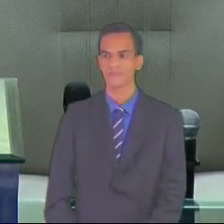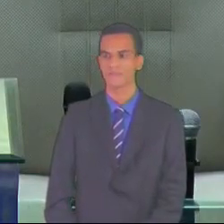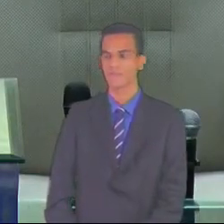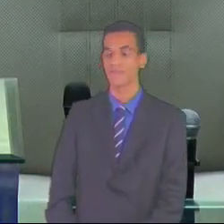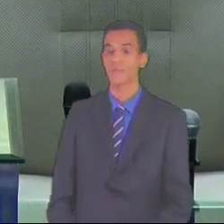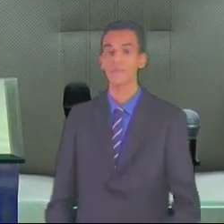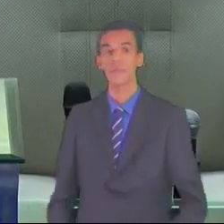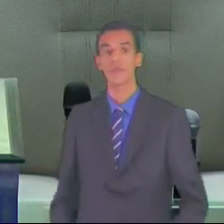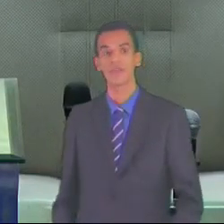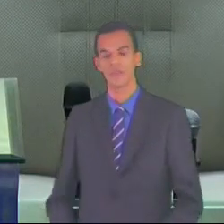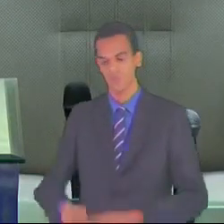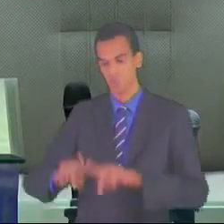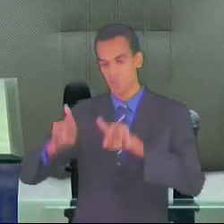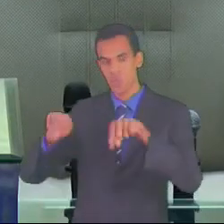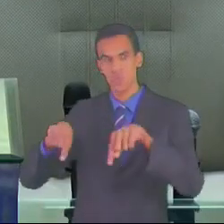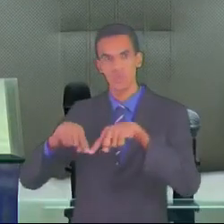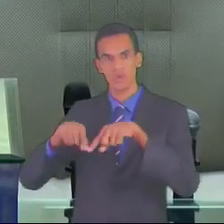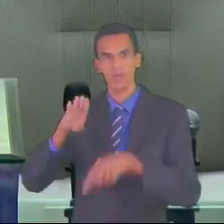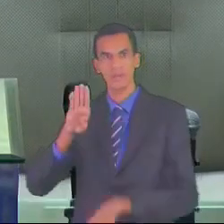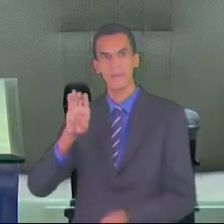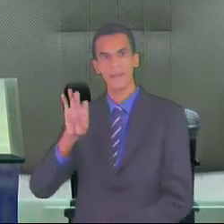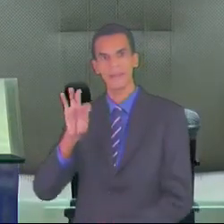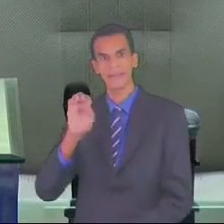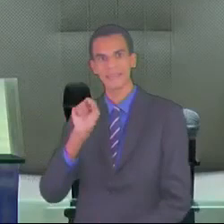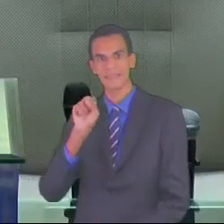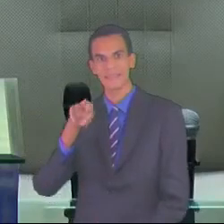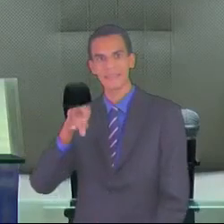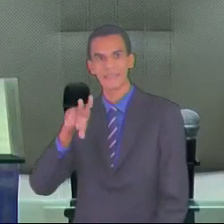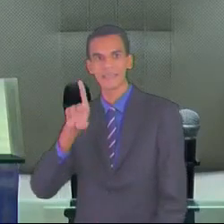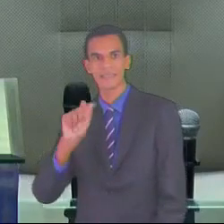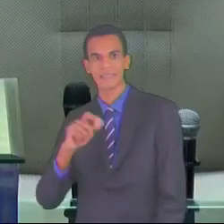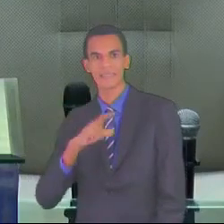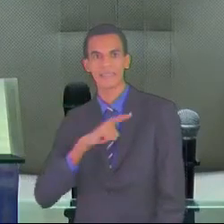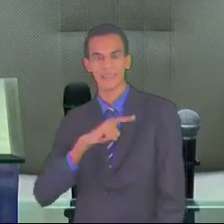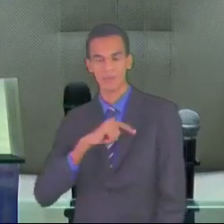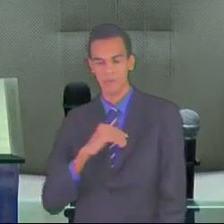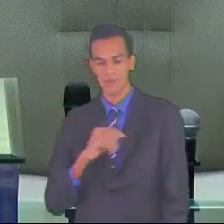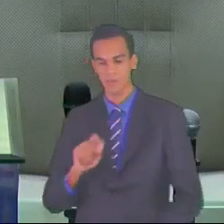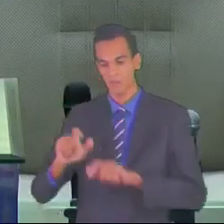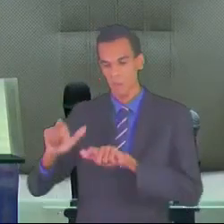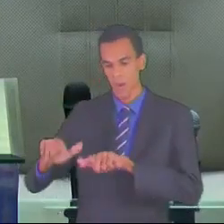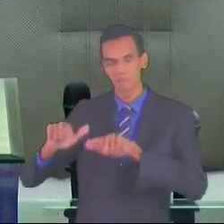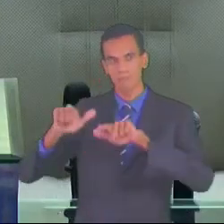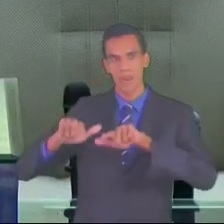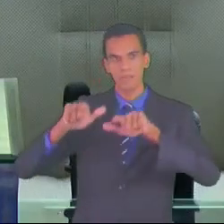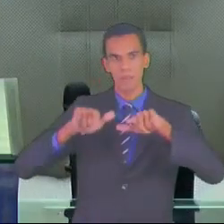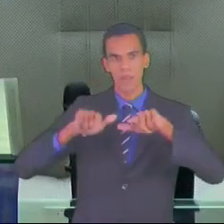O tanque de Betesda tinha 5 alpendres, segundo o relato de João.